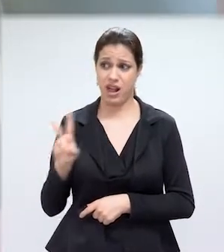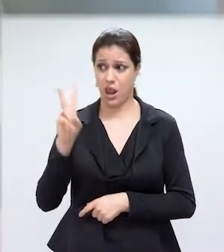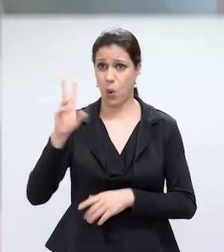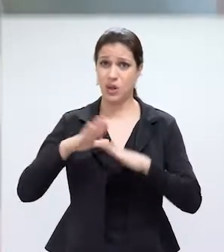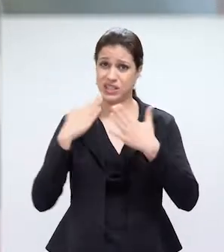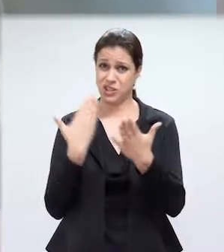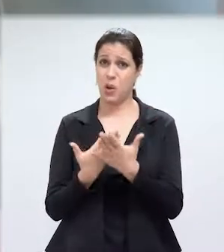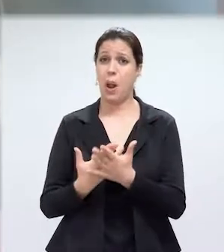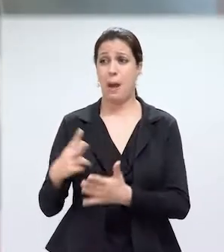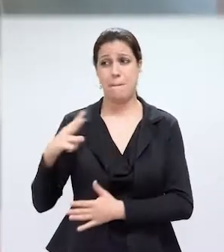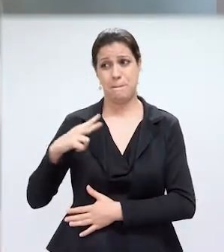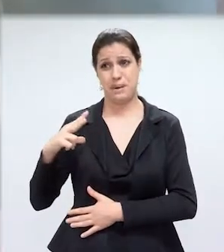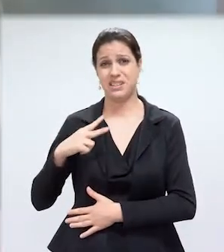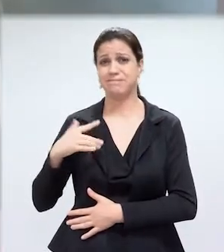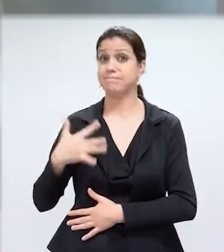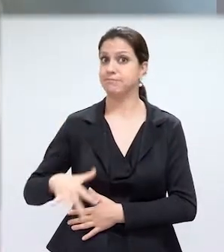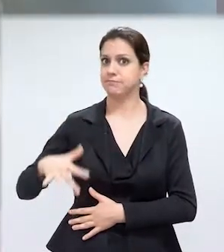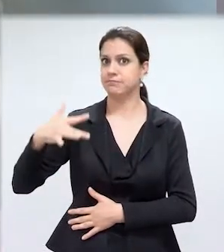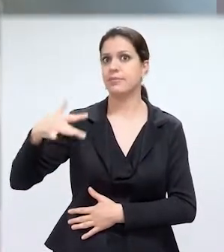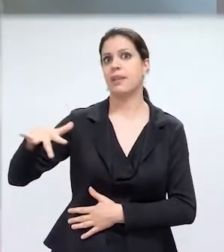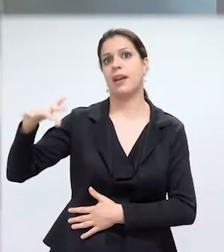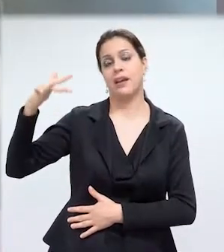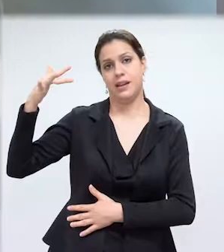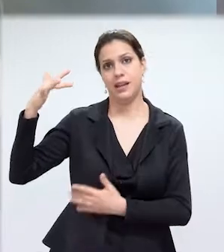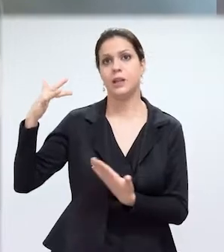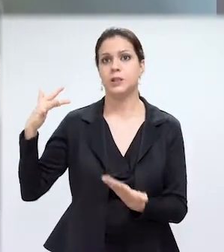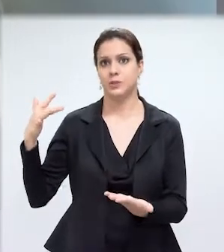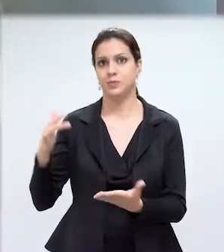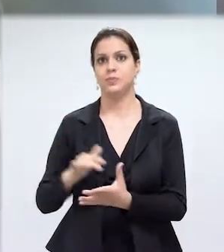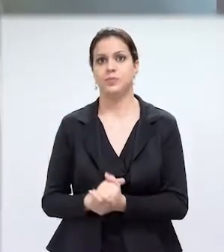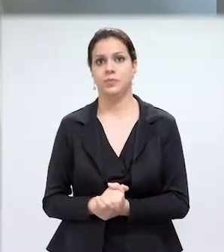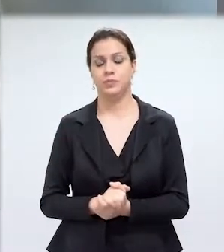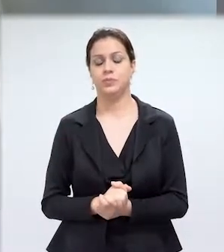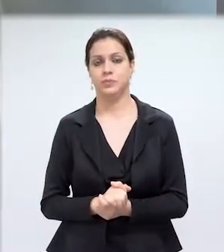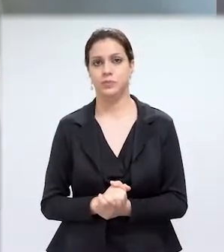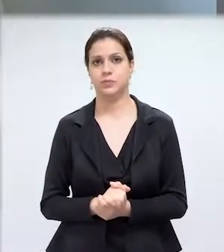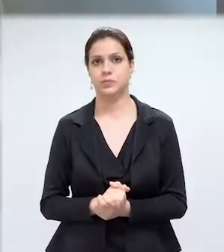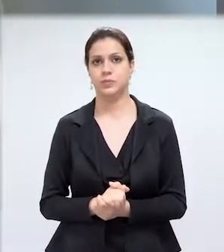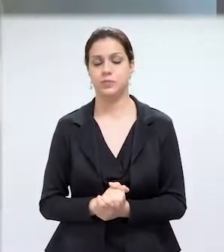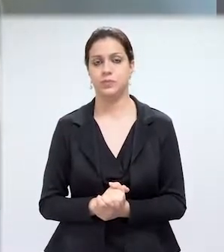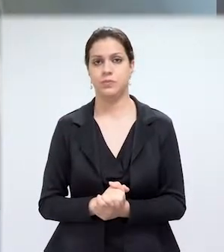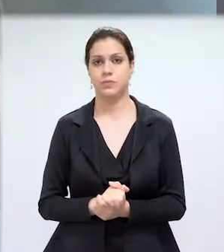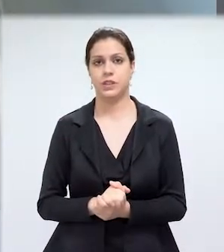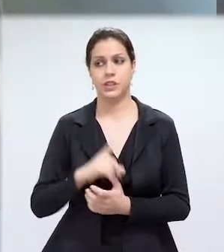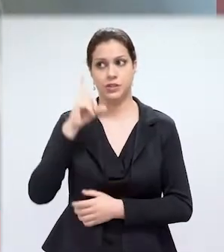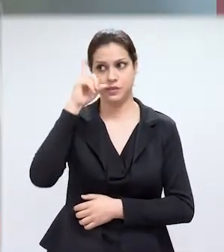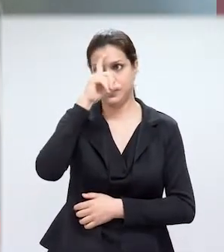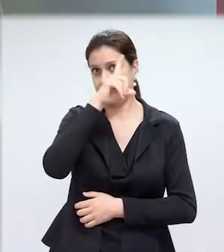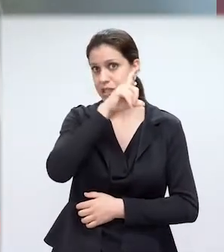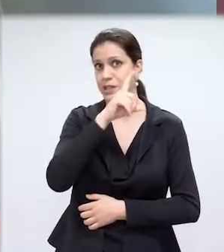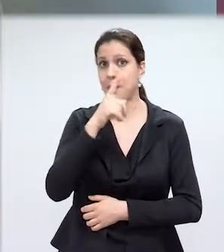sabemos que os valores das escolas particulares, elas né, são valores